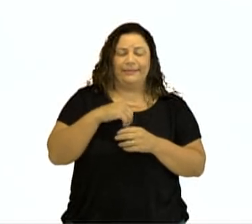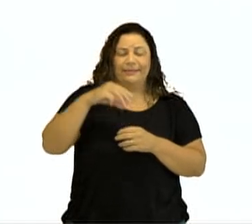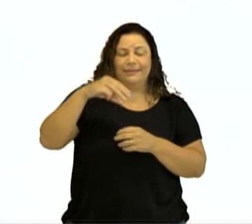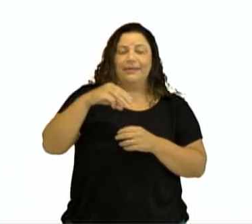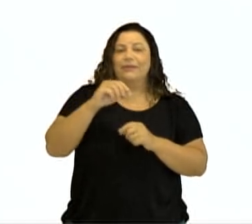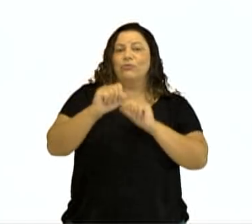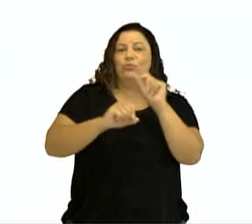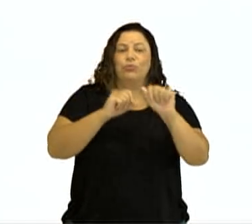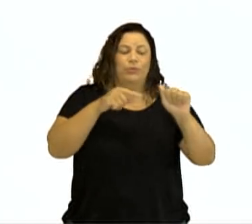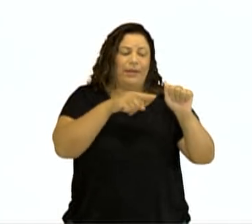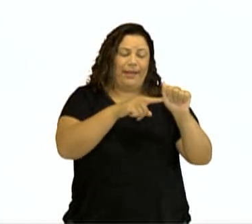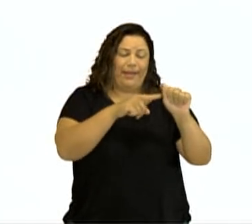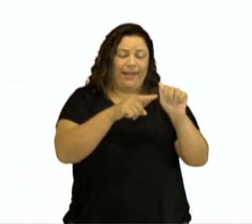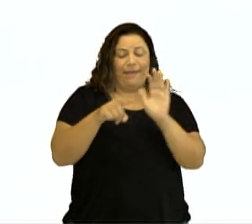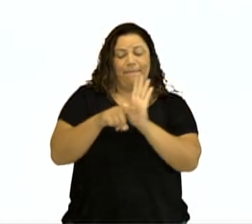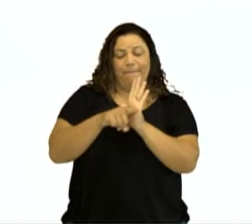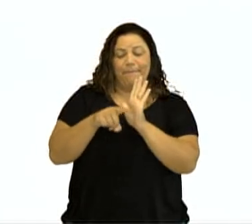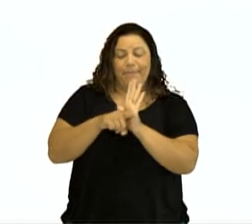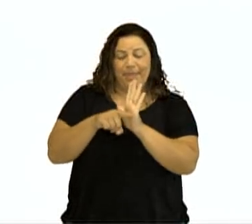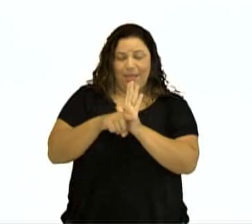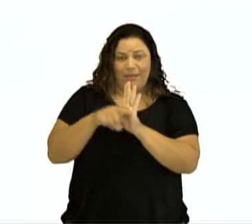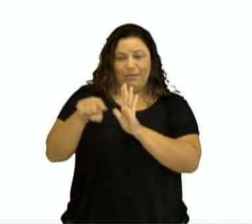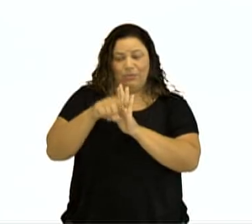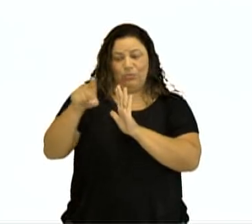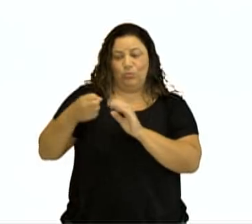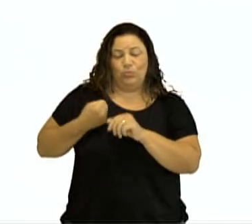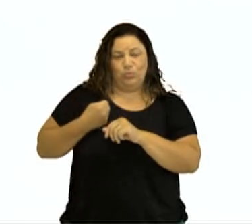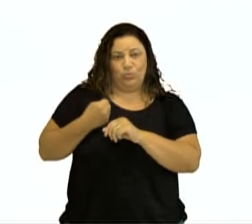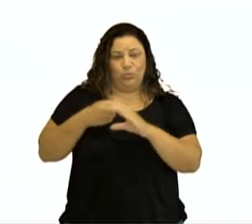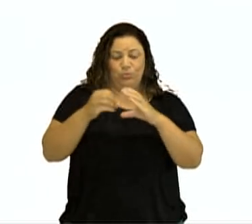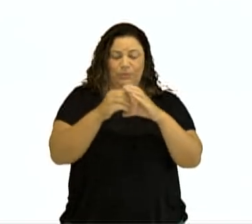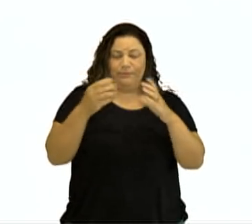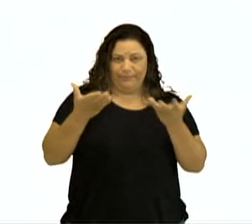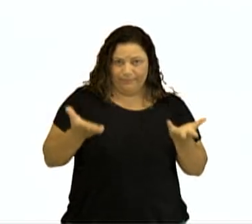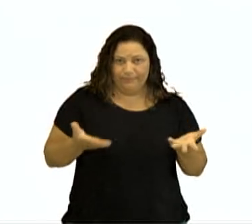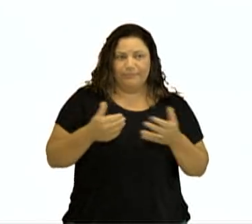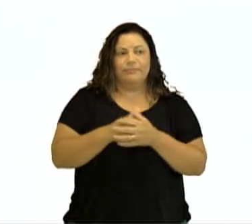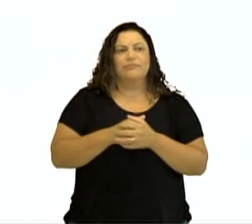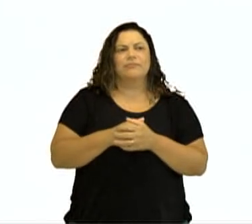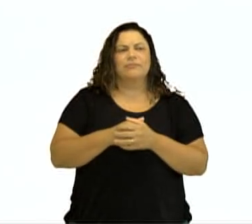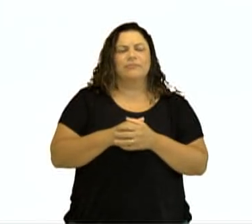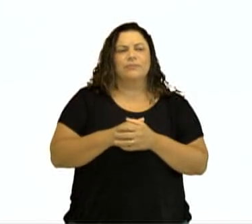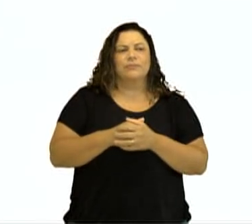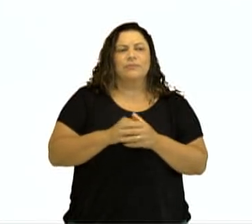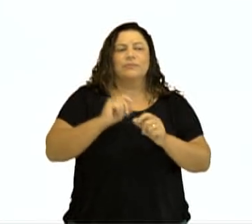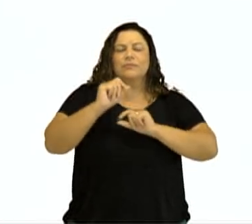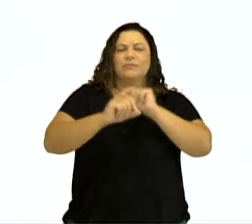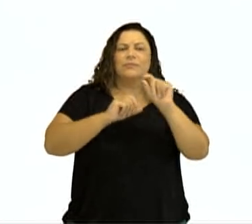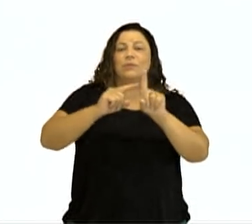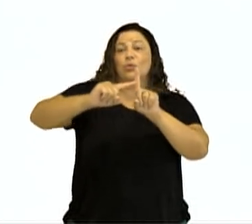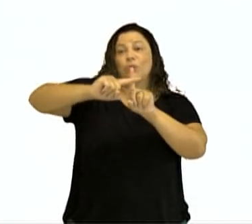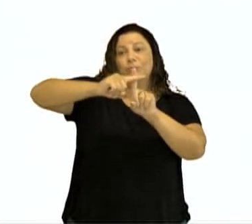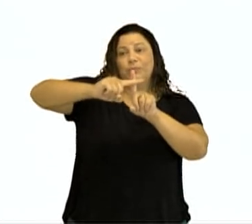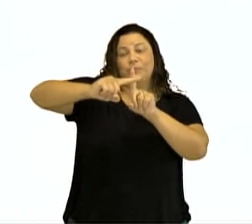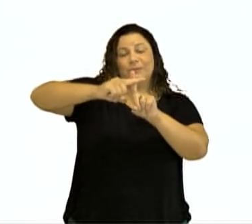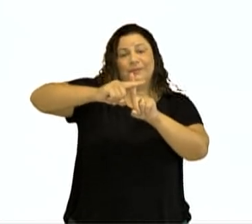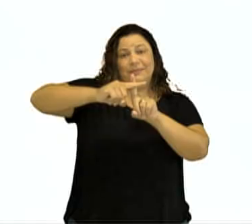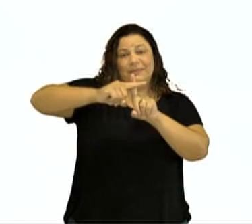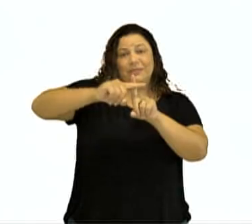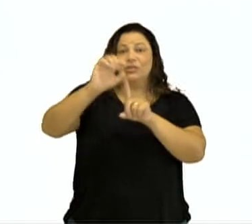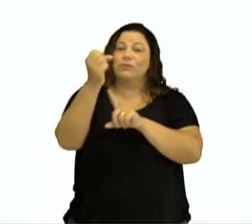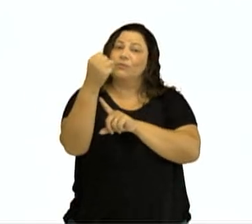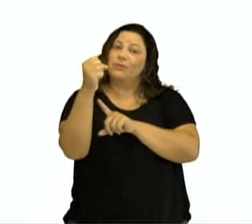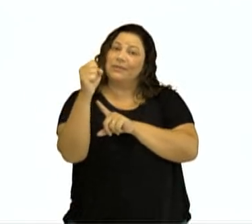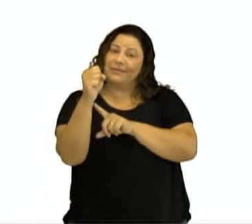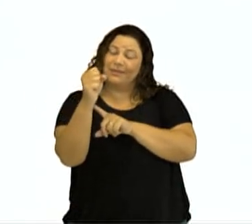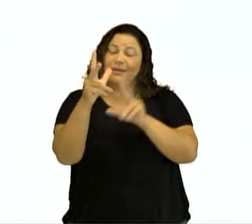número atômico, é o número de nêutrons. Se esse é um átomo que está em neutralidade, em equilíbrio, a carga positiva, o 88, é